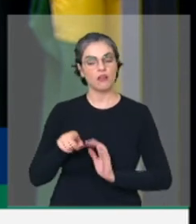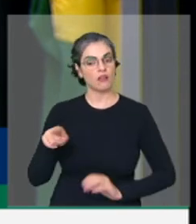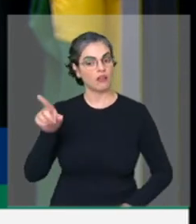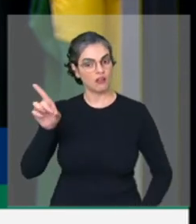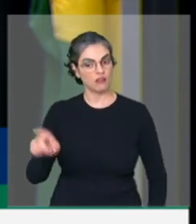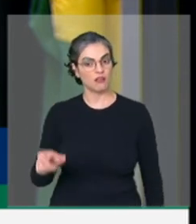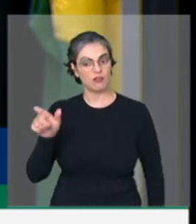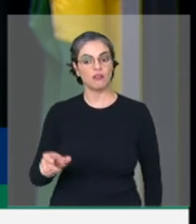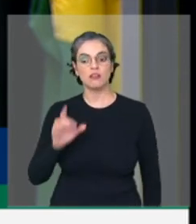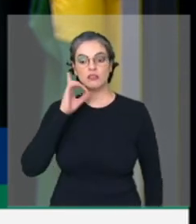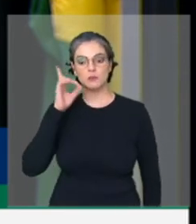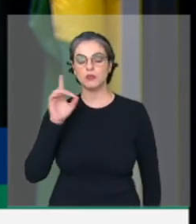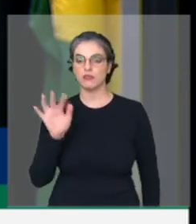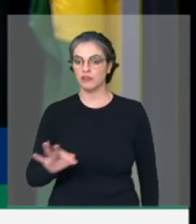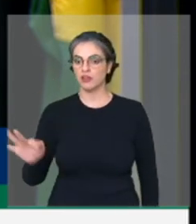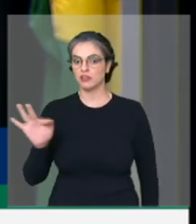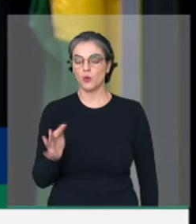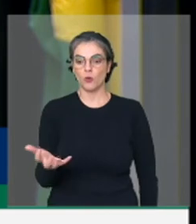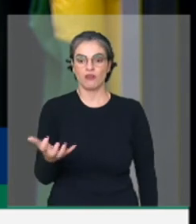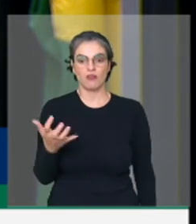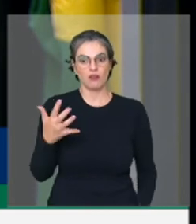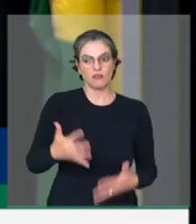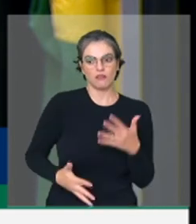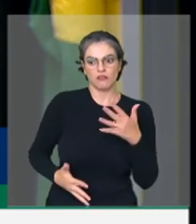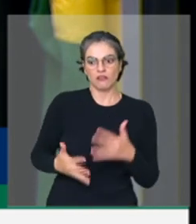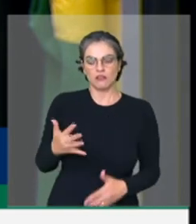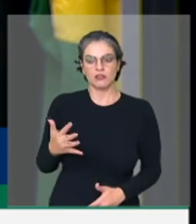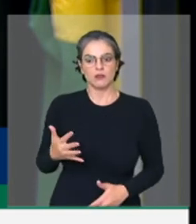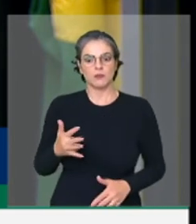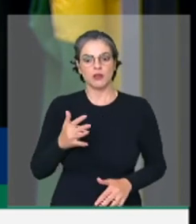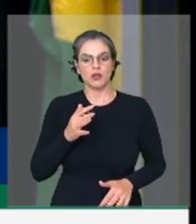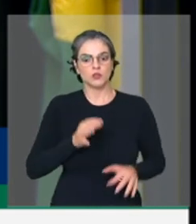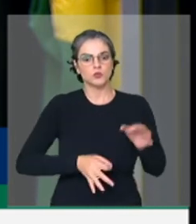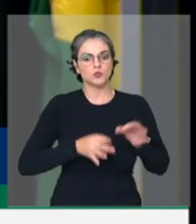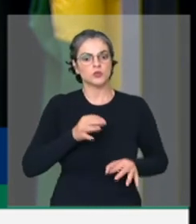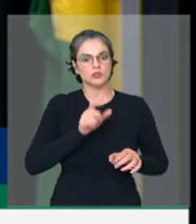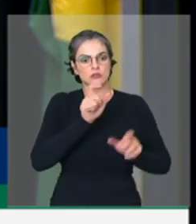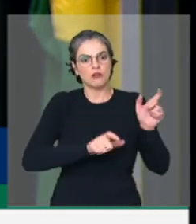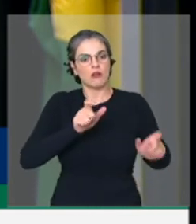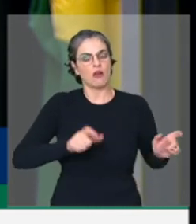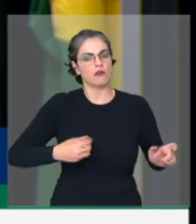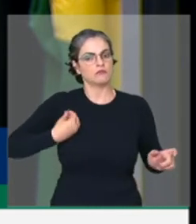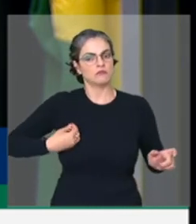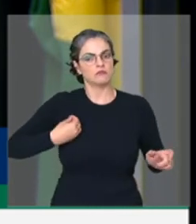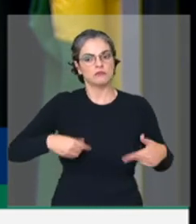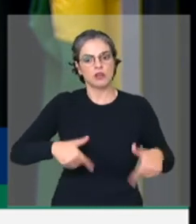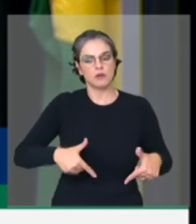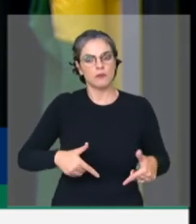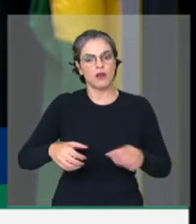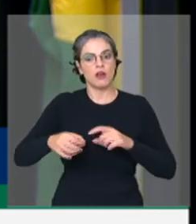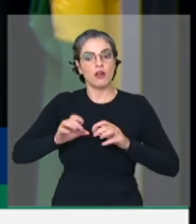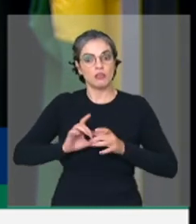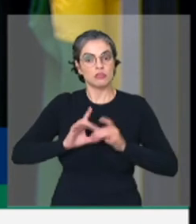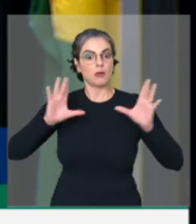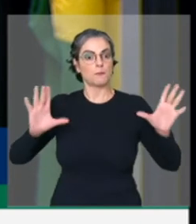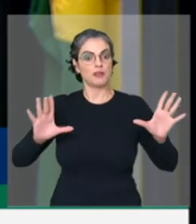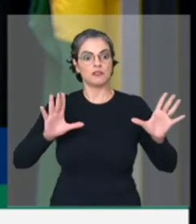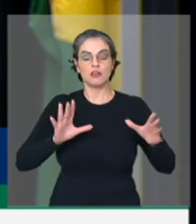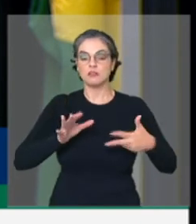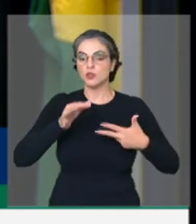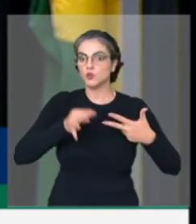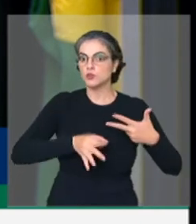finalidade de impedir o exercício da judicatura, a independência do Poder Judiciário e